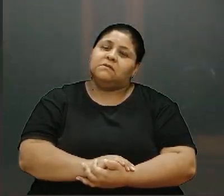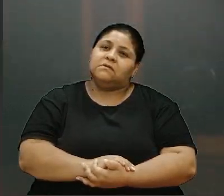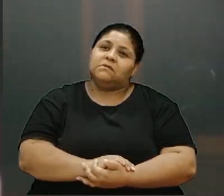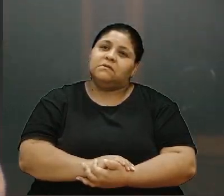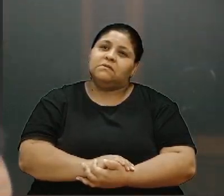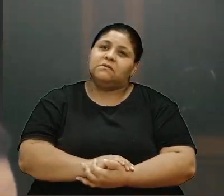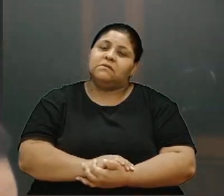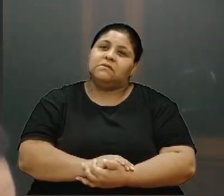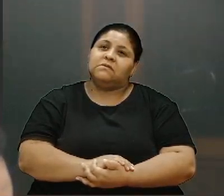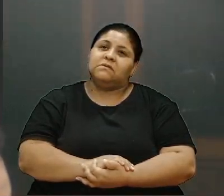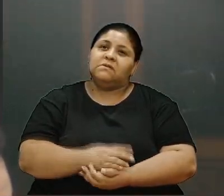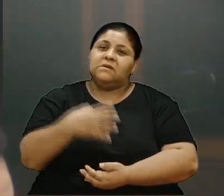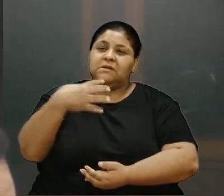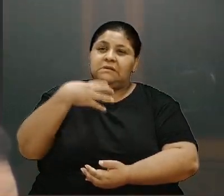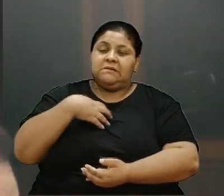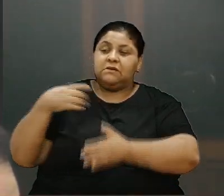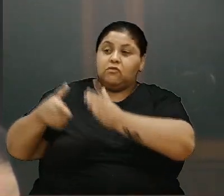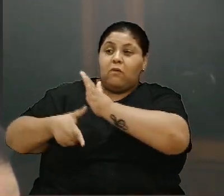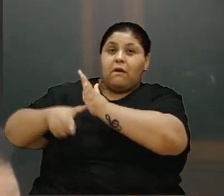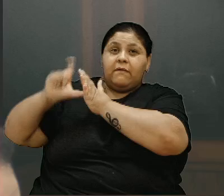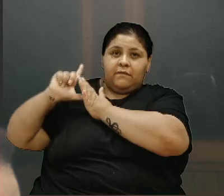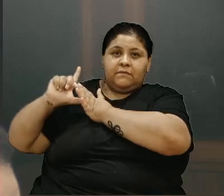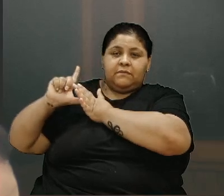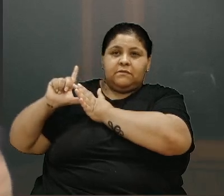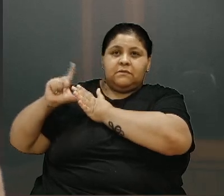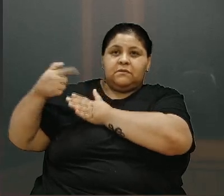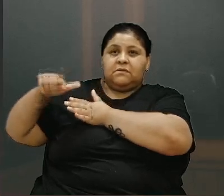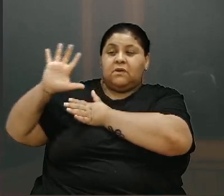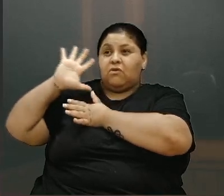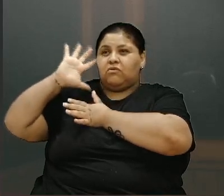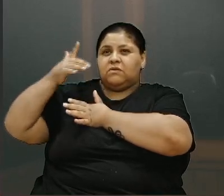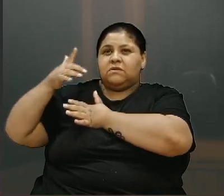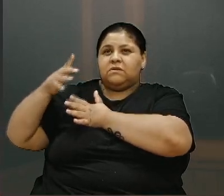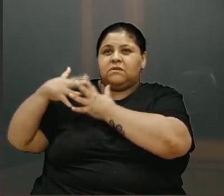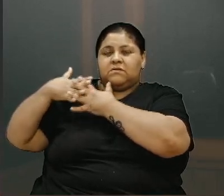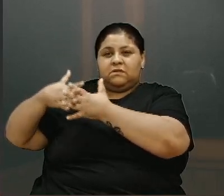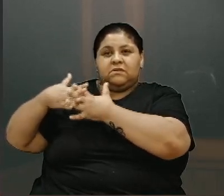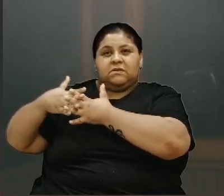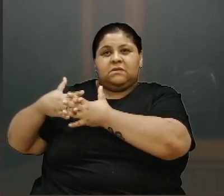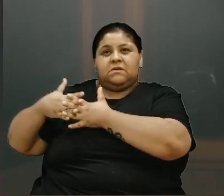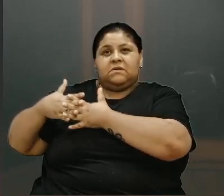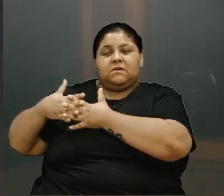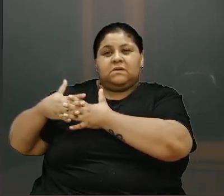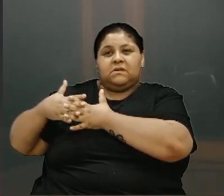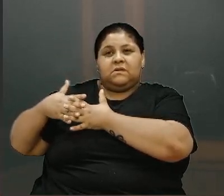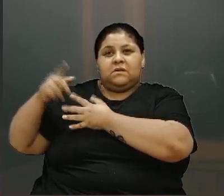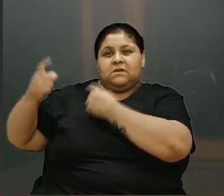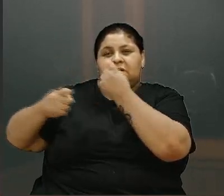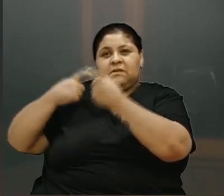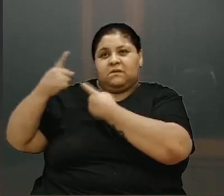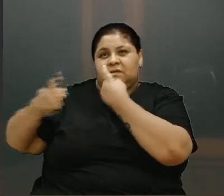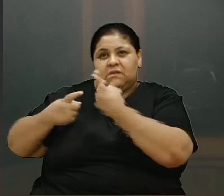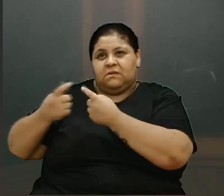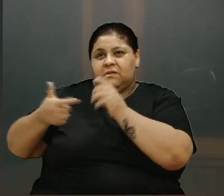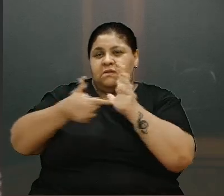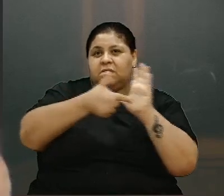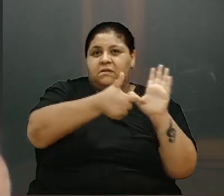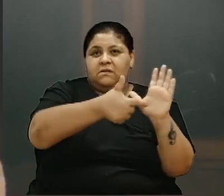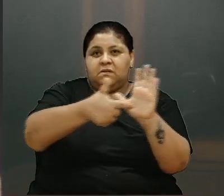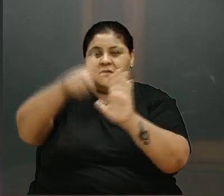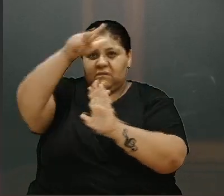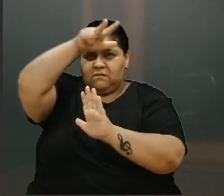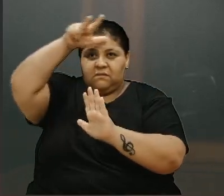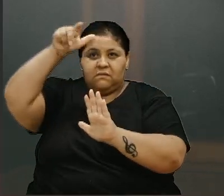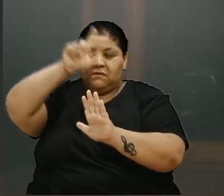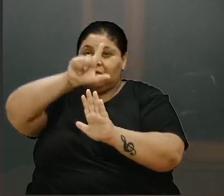colocar isso de forma anterior para que não haja confusão. E coloco de novo, a minha preocupação é que apresentamos isso para a prefeitura e a